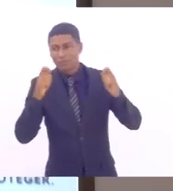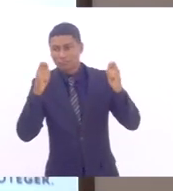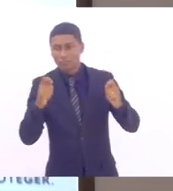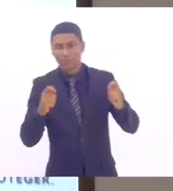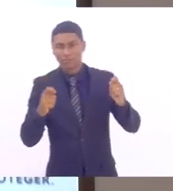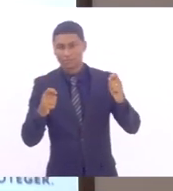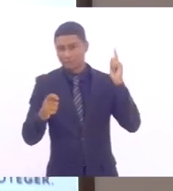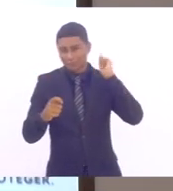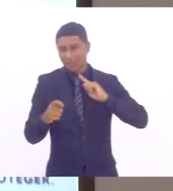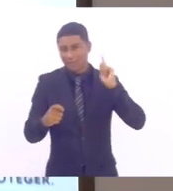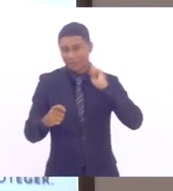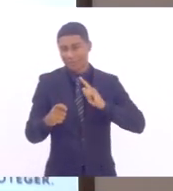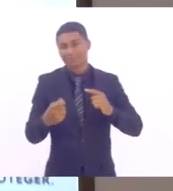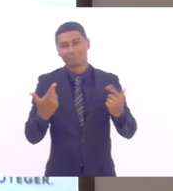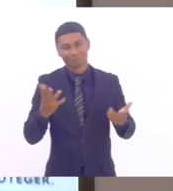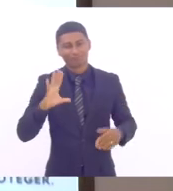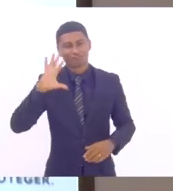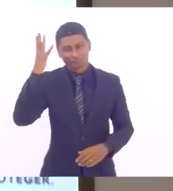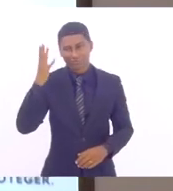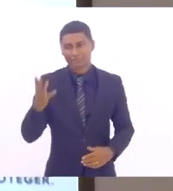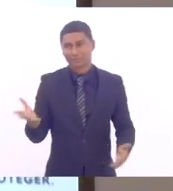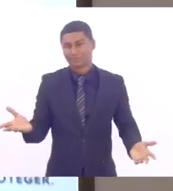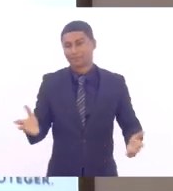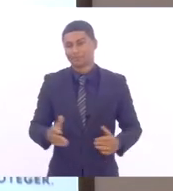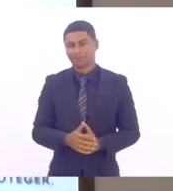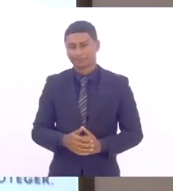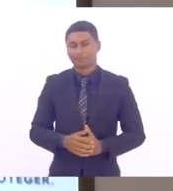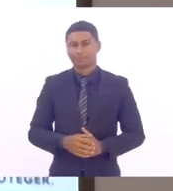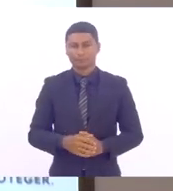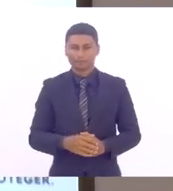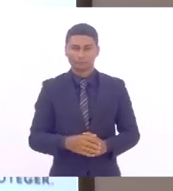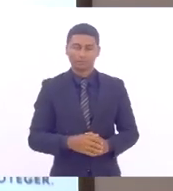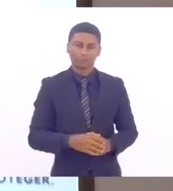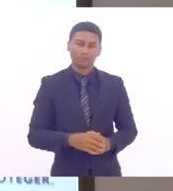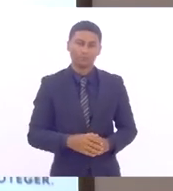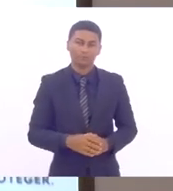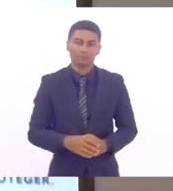referida torcida. Pode passar?